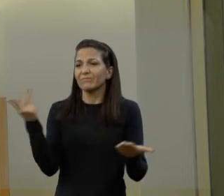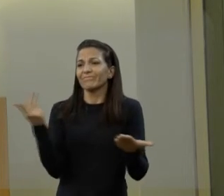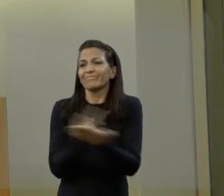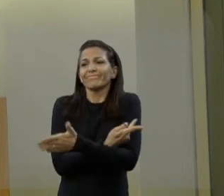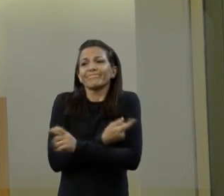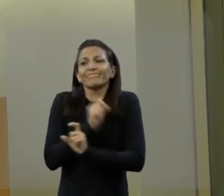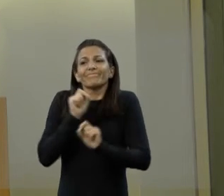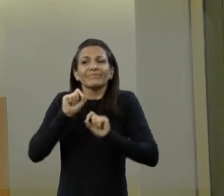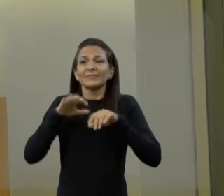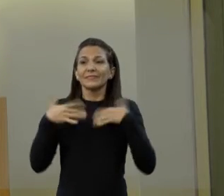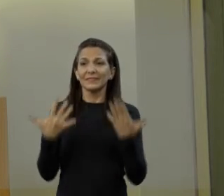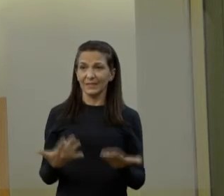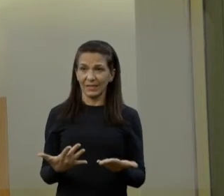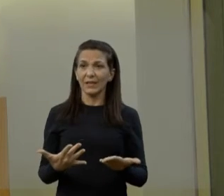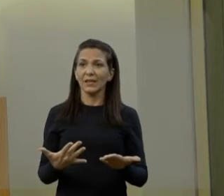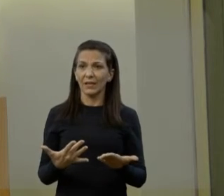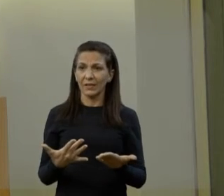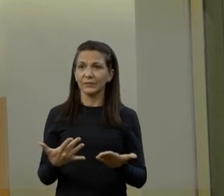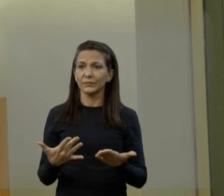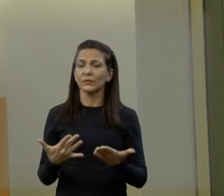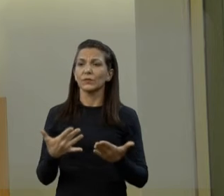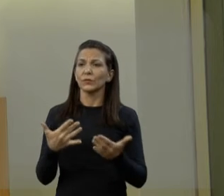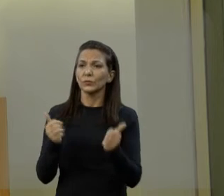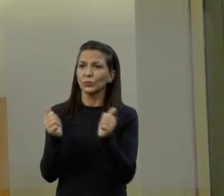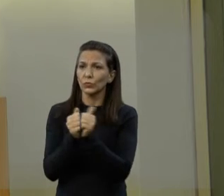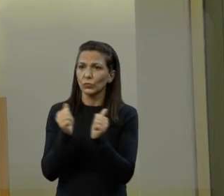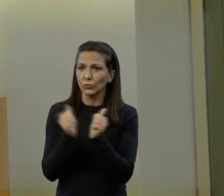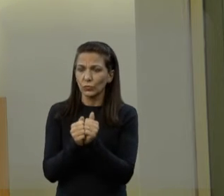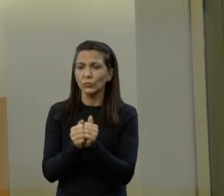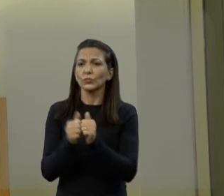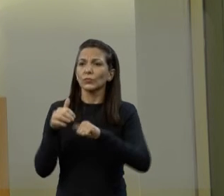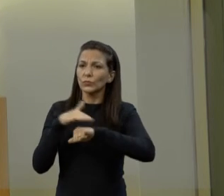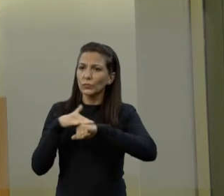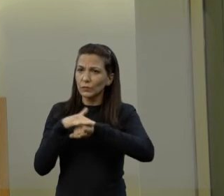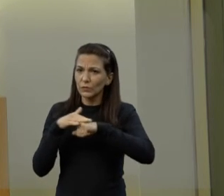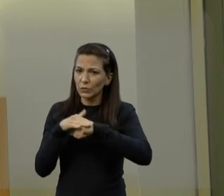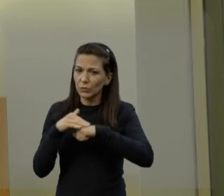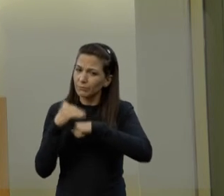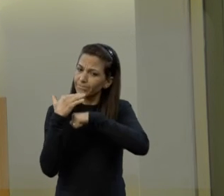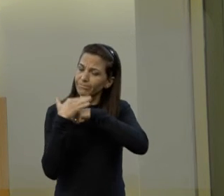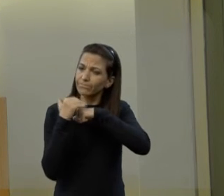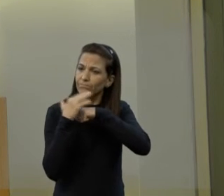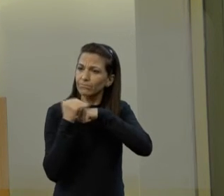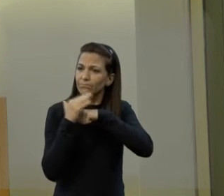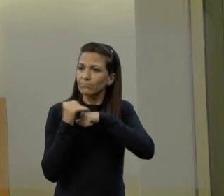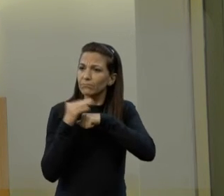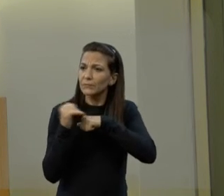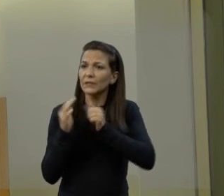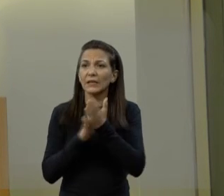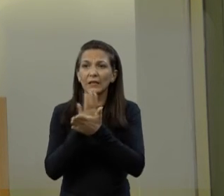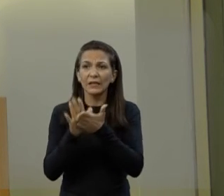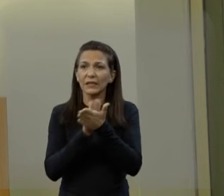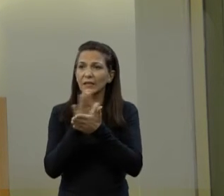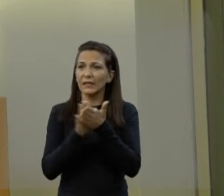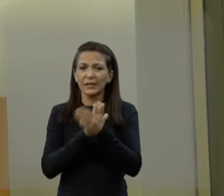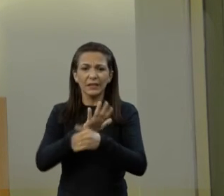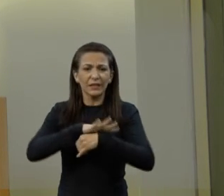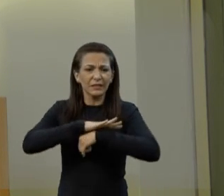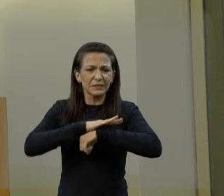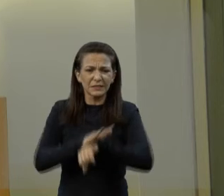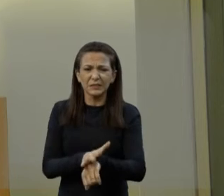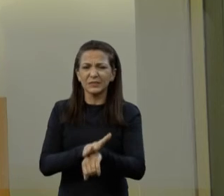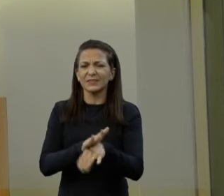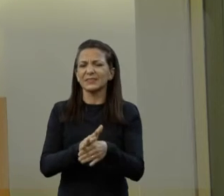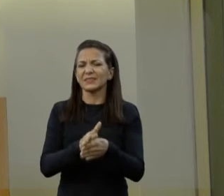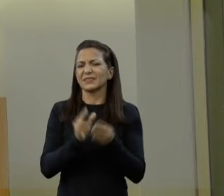ele foi lá com por comigo muito gentilmente não teve nenhuma intenção de discriminar ninguém